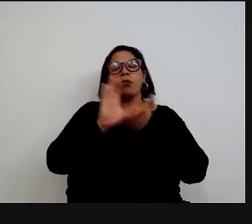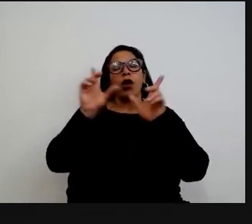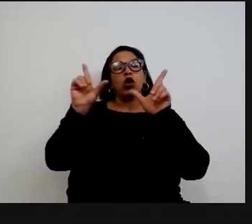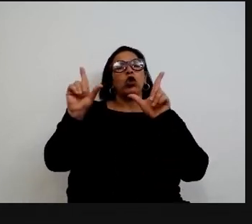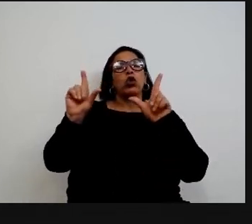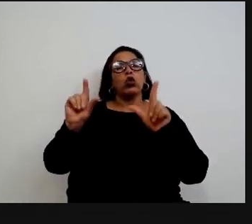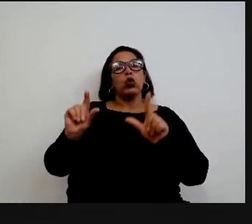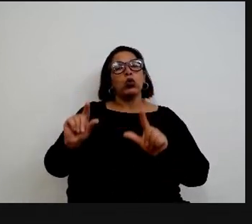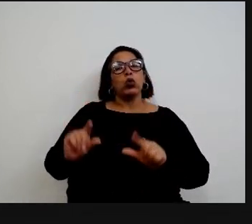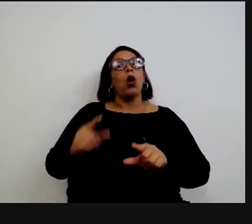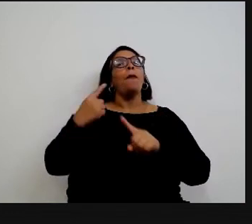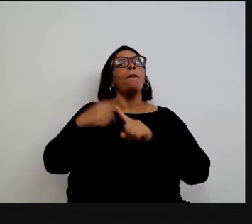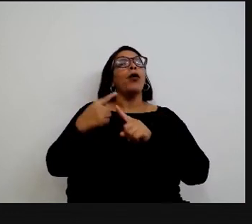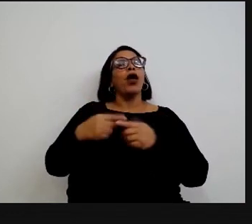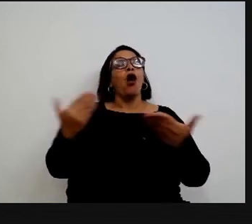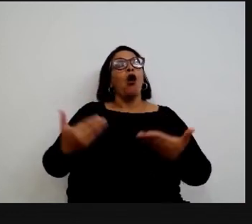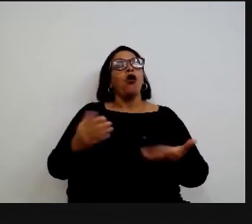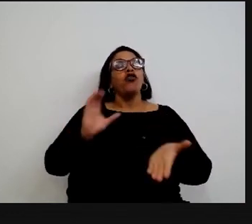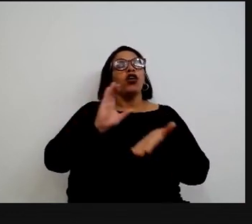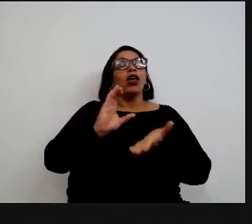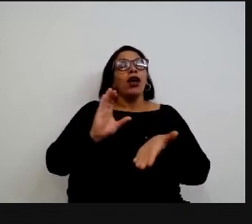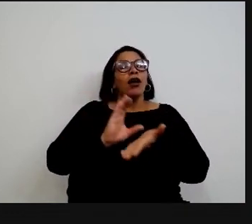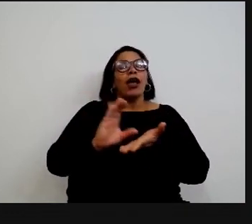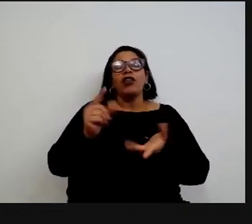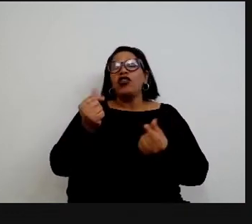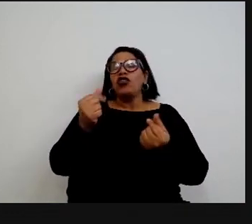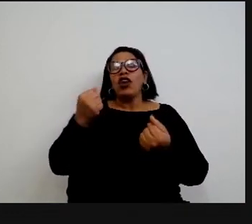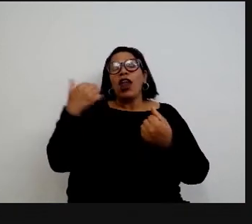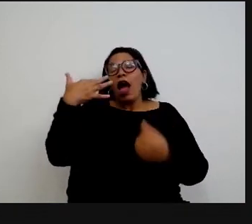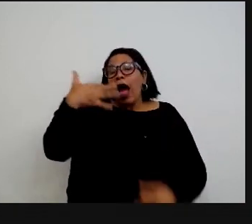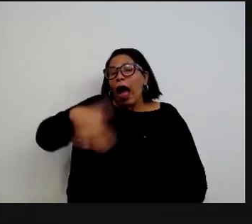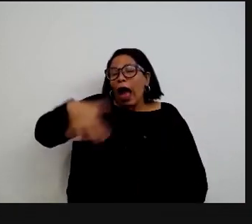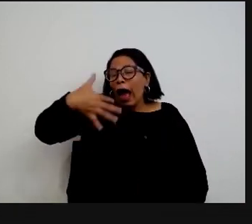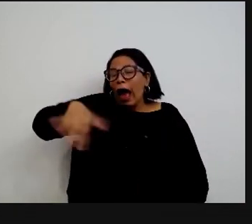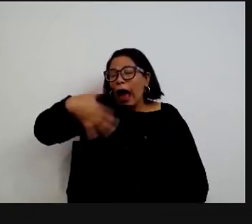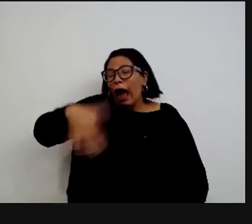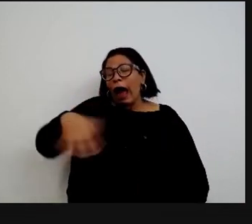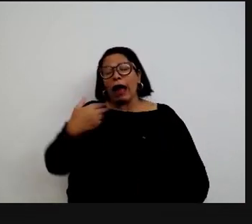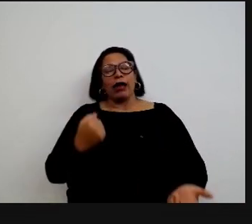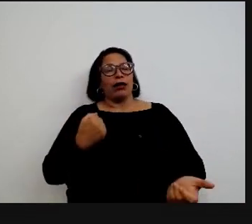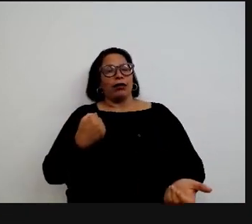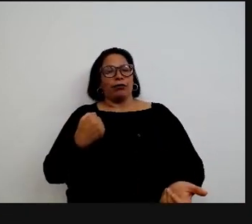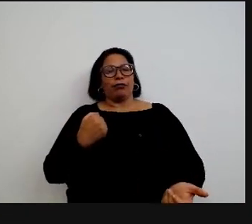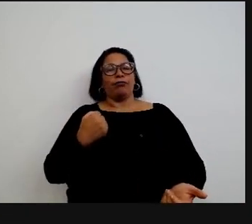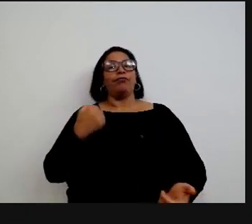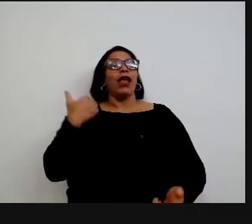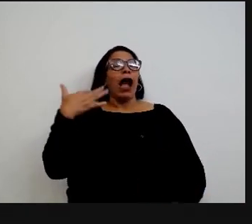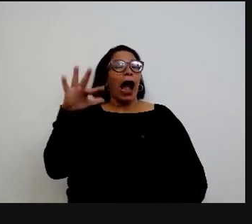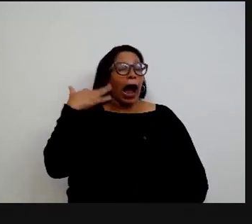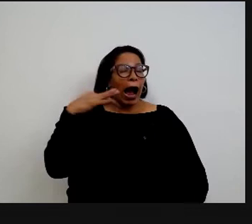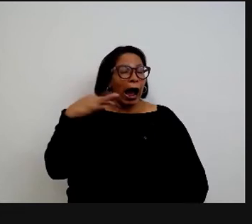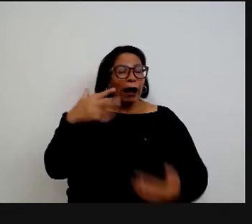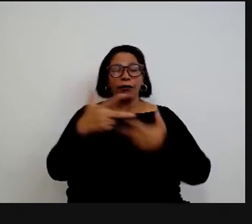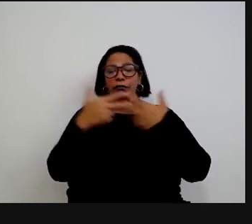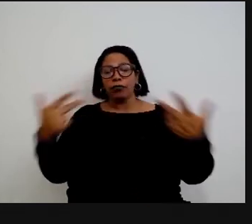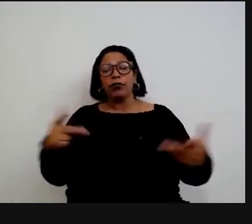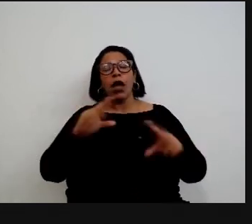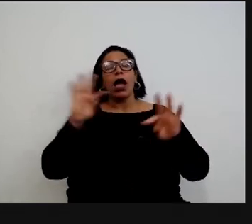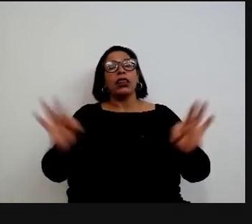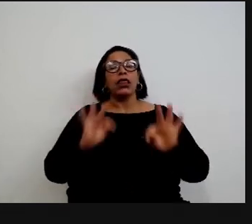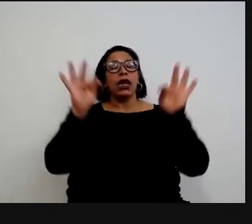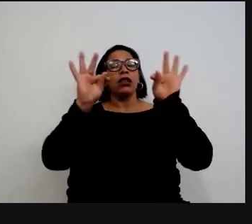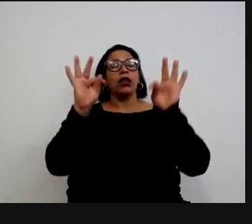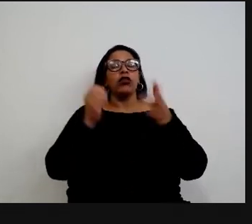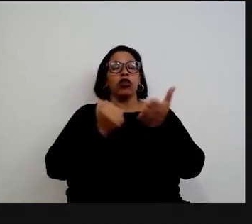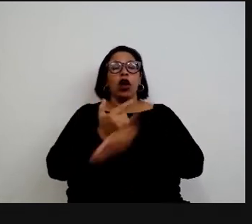porque hoje é muito caro essas tecnologias, né, da gente poder adquirir essas tecnologias, né? Mas eu